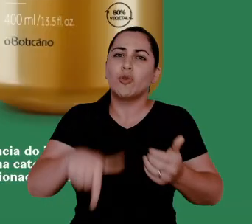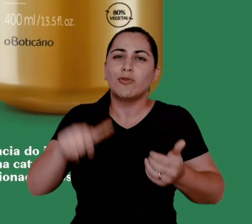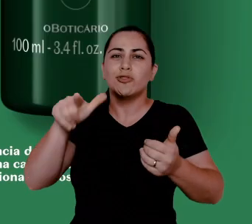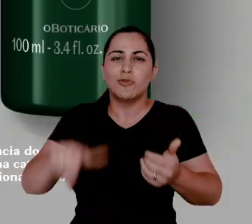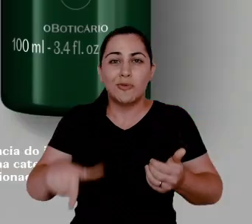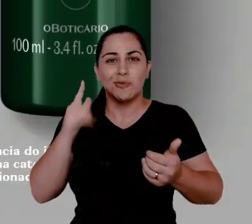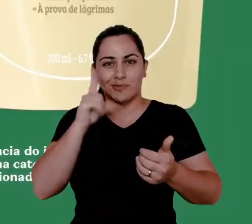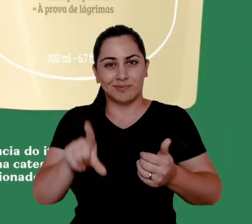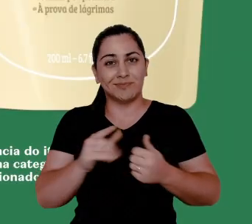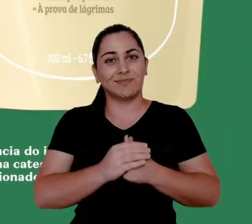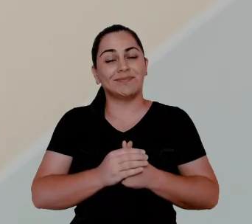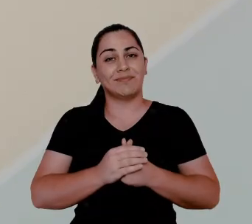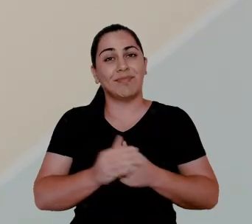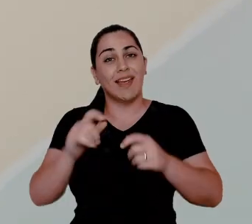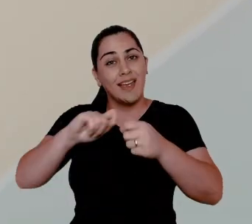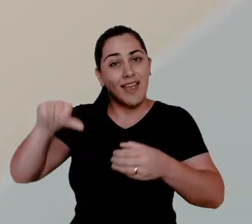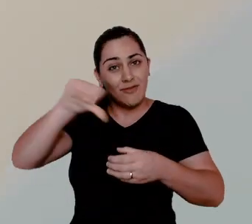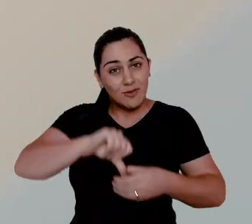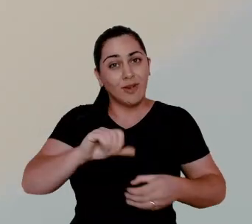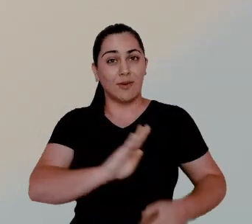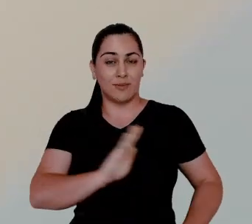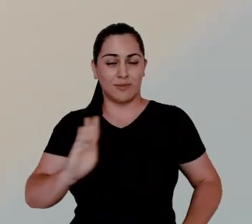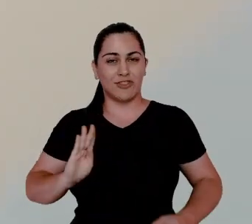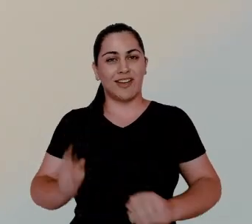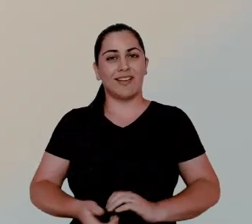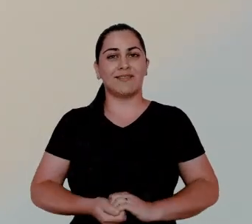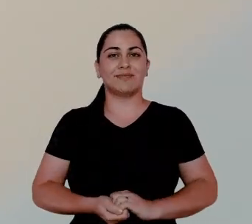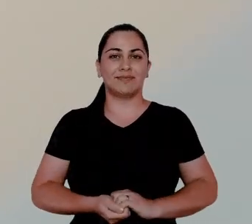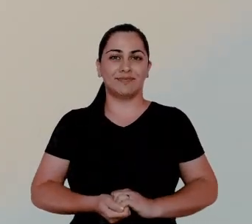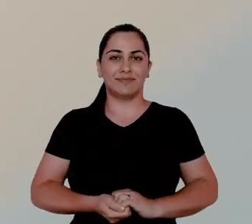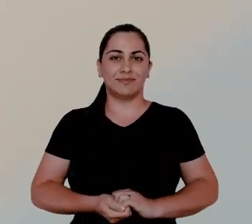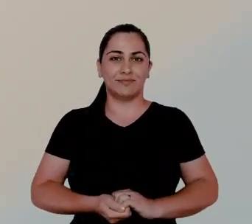comprar de novo e de novo. Refil é o Boticário.